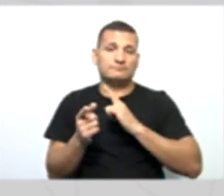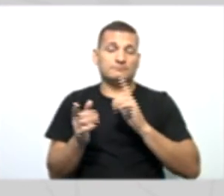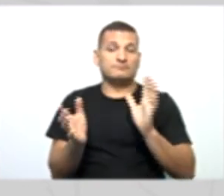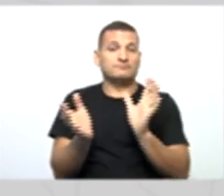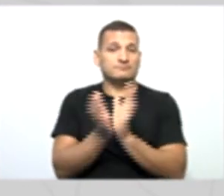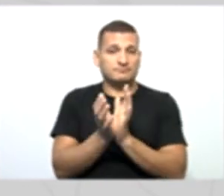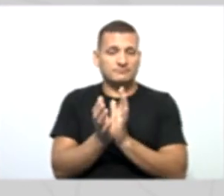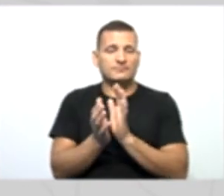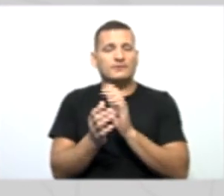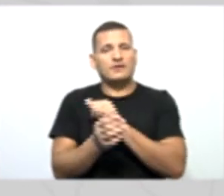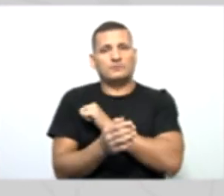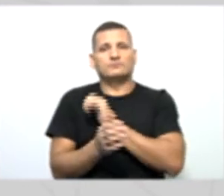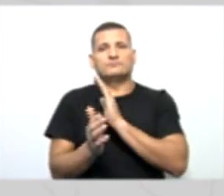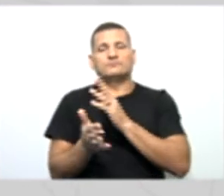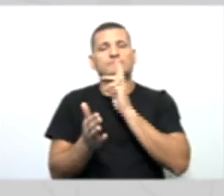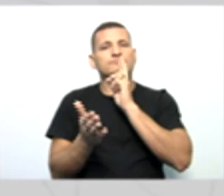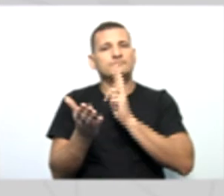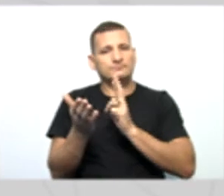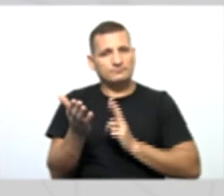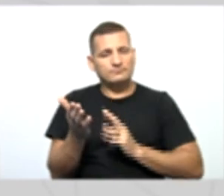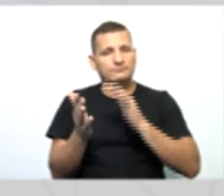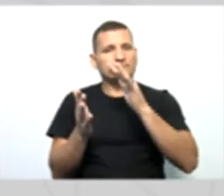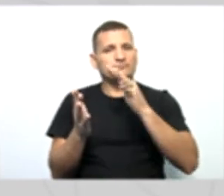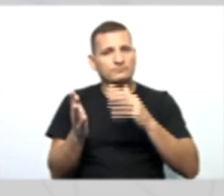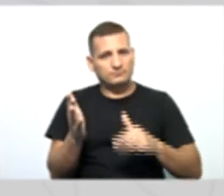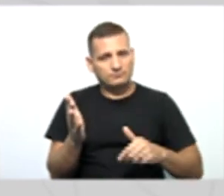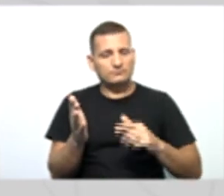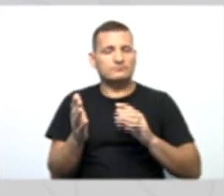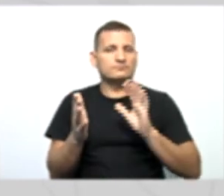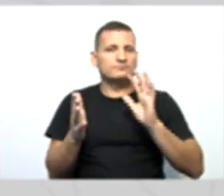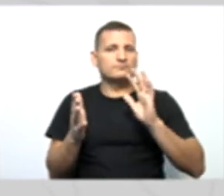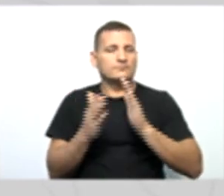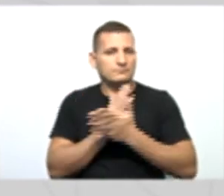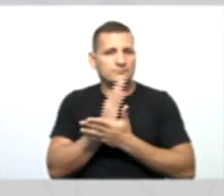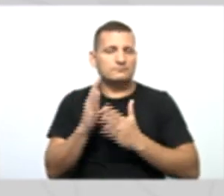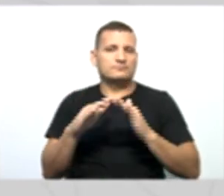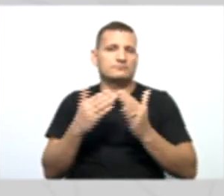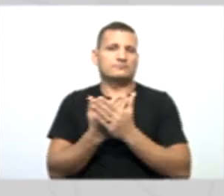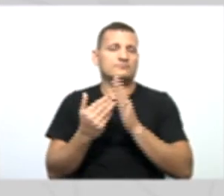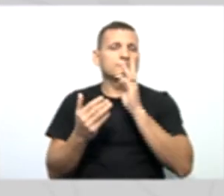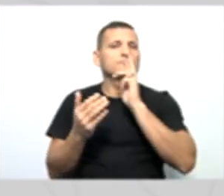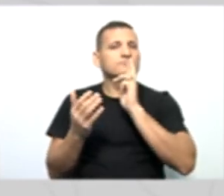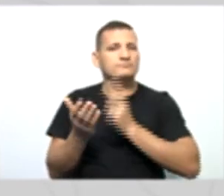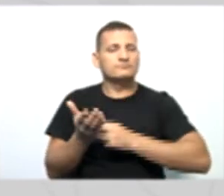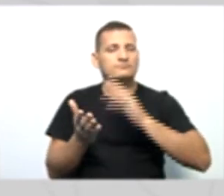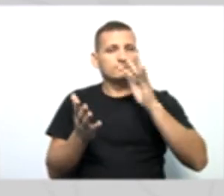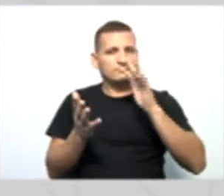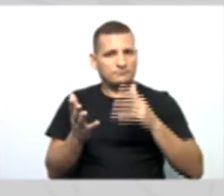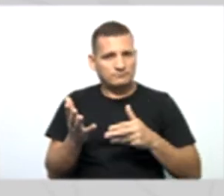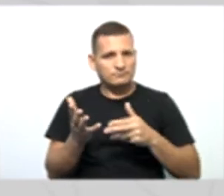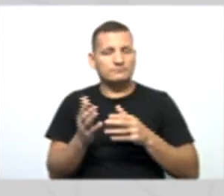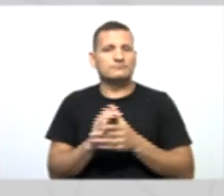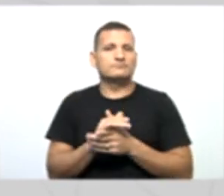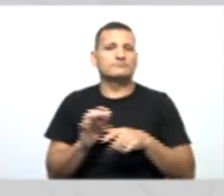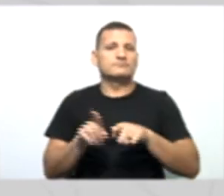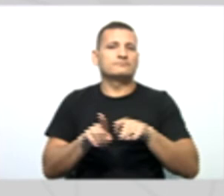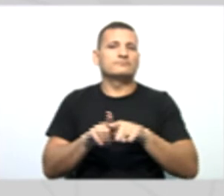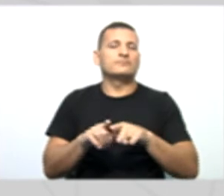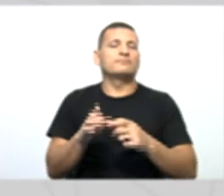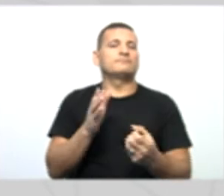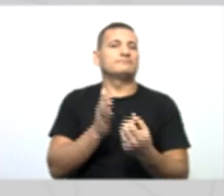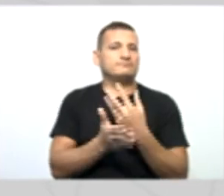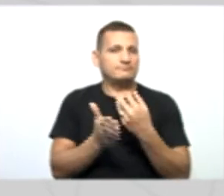que os alunos responderam todas as atividades, tem escolas que responderam todas as atividades, inclusive mandaram algumas imagens